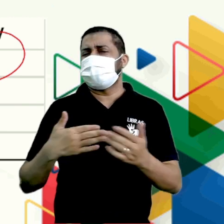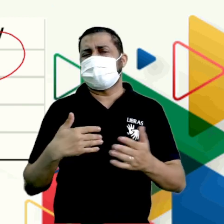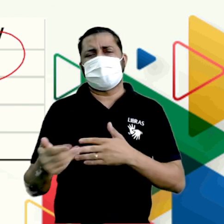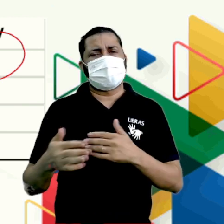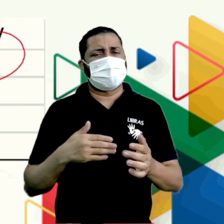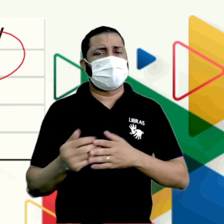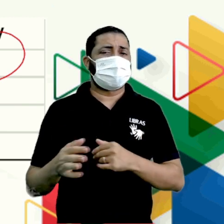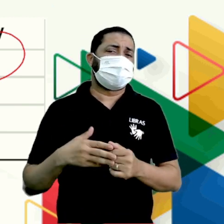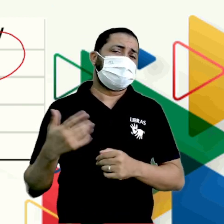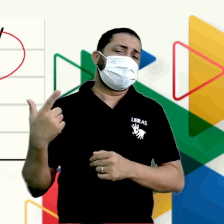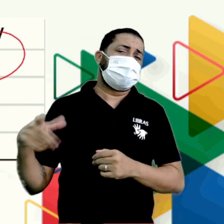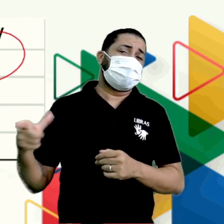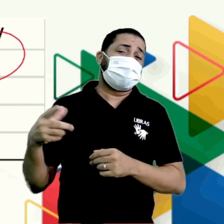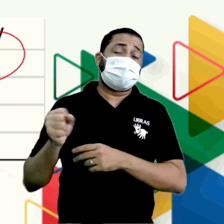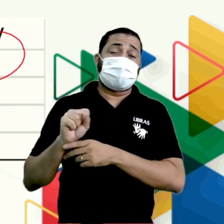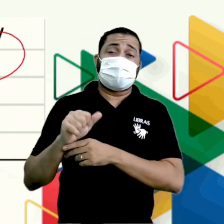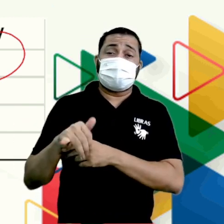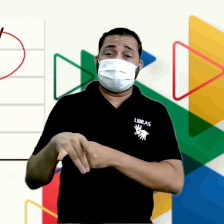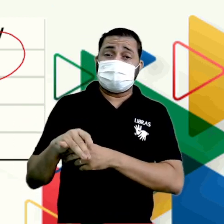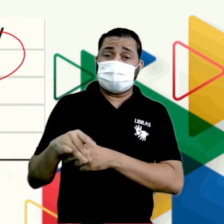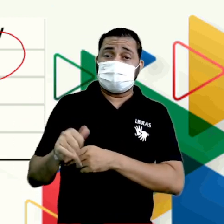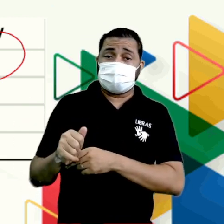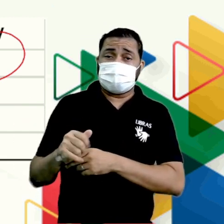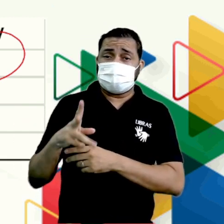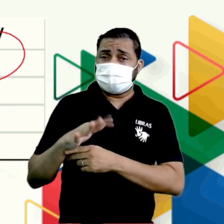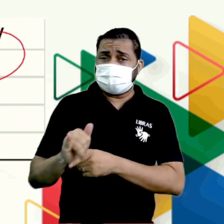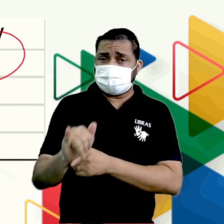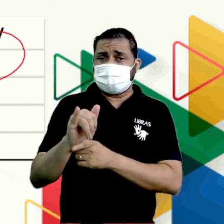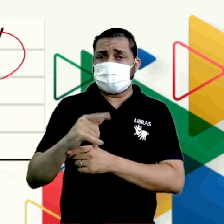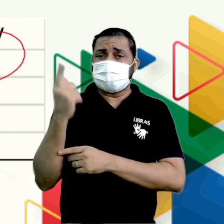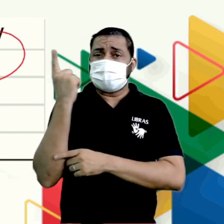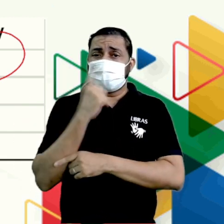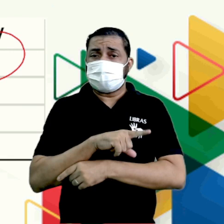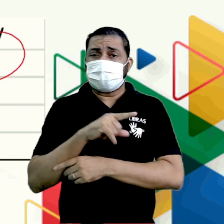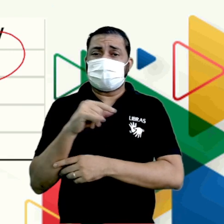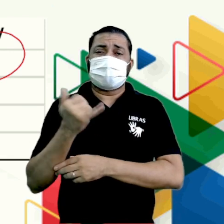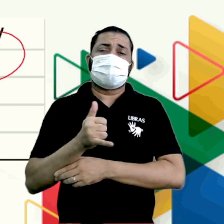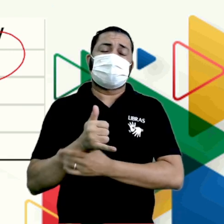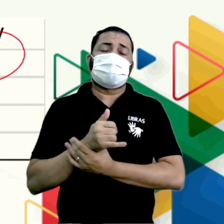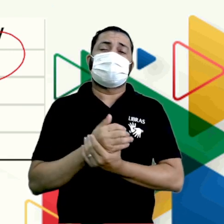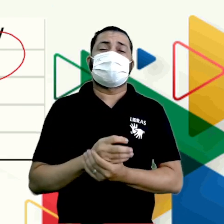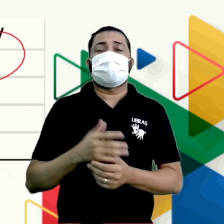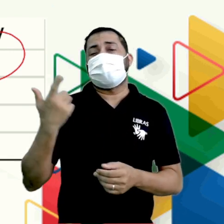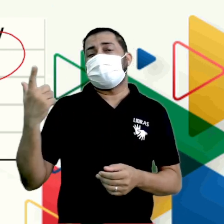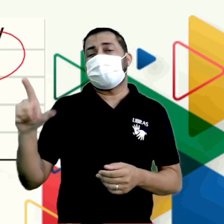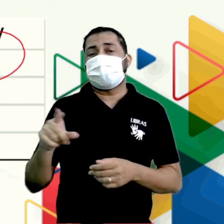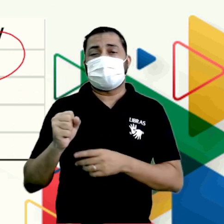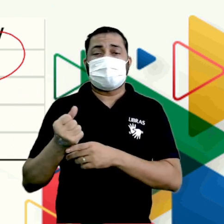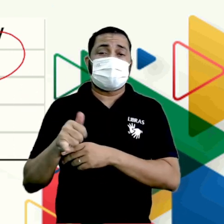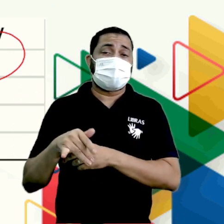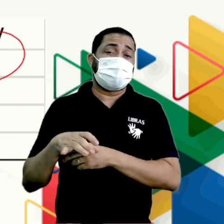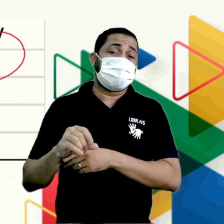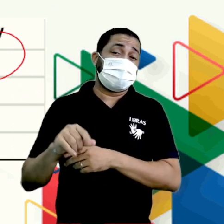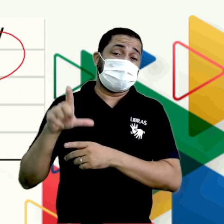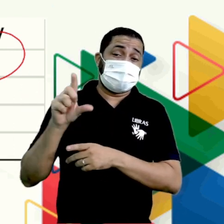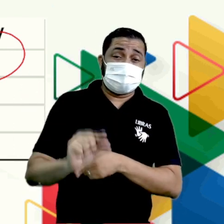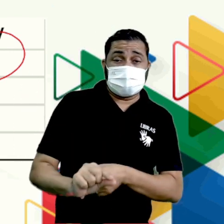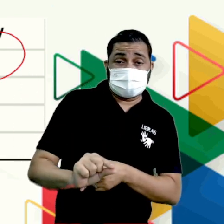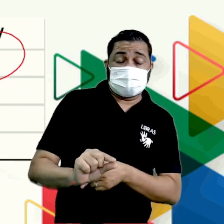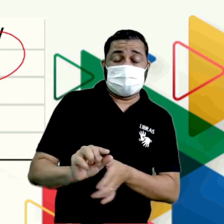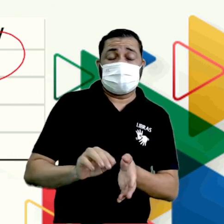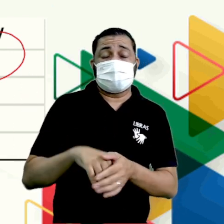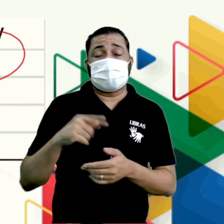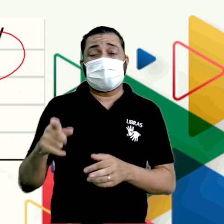qualquer outra semicélula, vai ganhar elétrons dela, enquanto que a outra semicélula vai perder. E